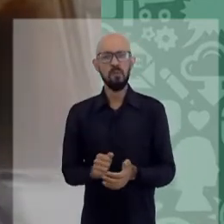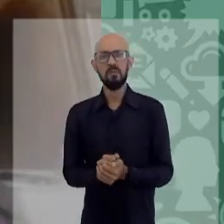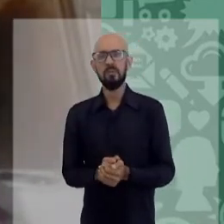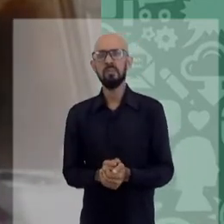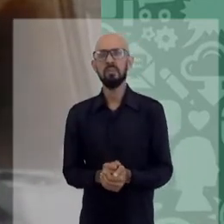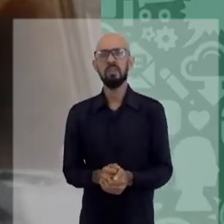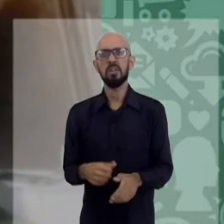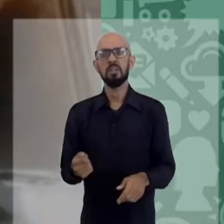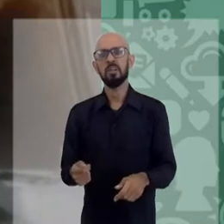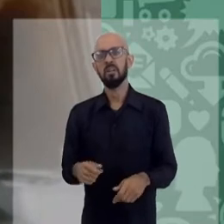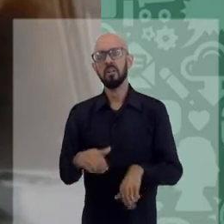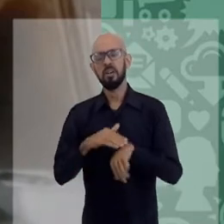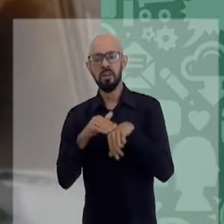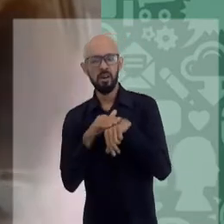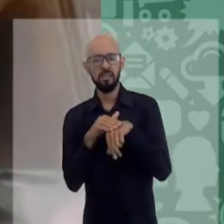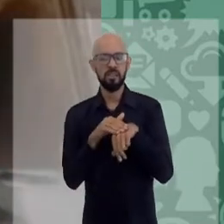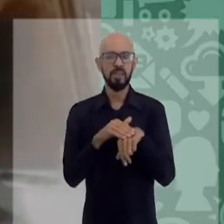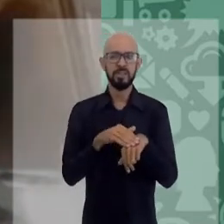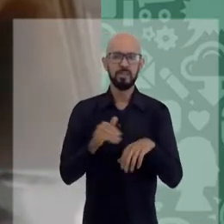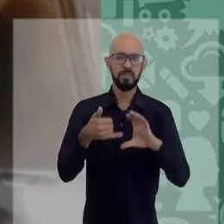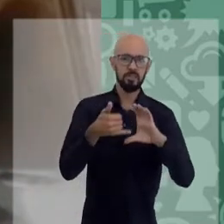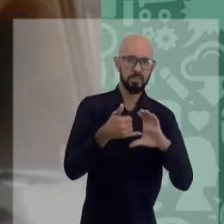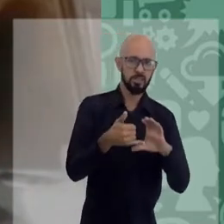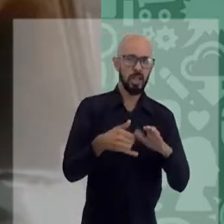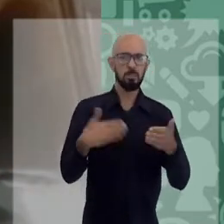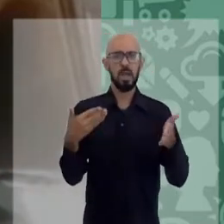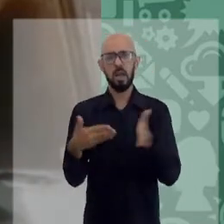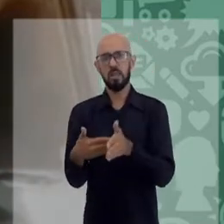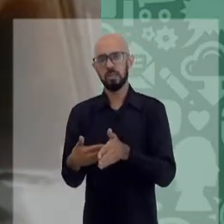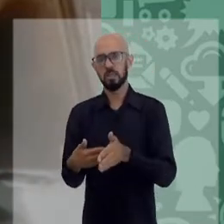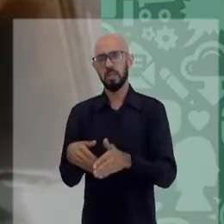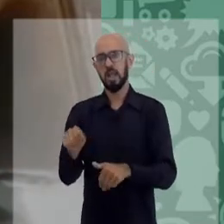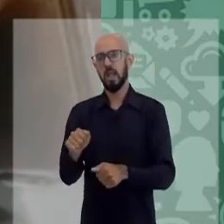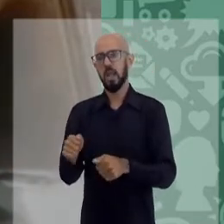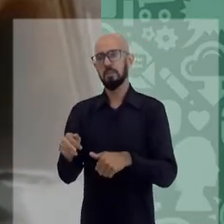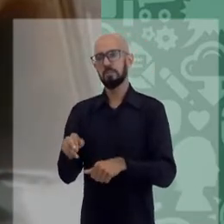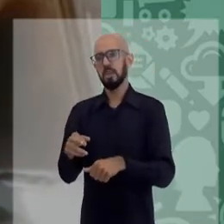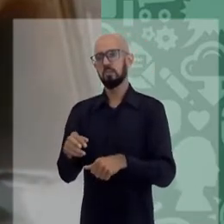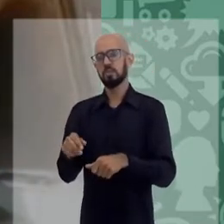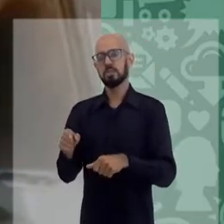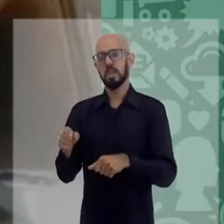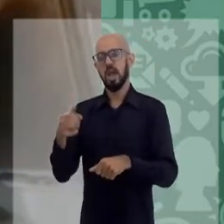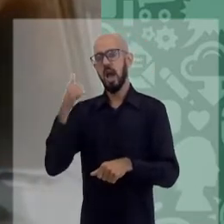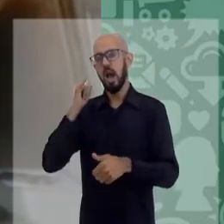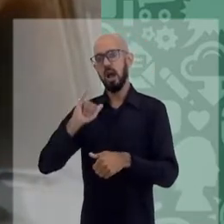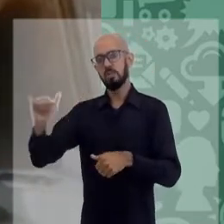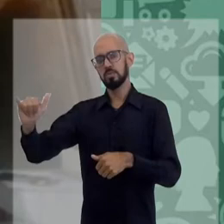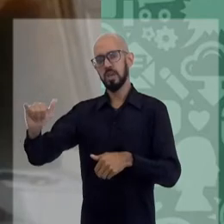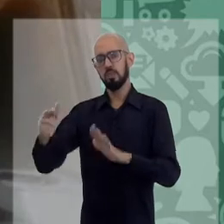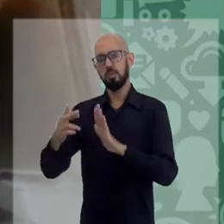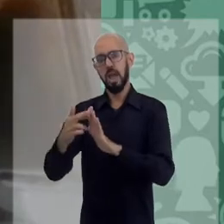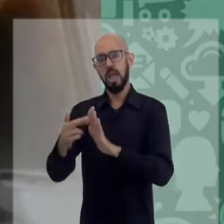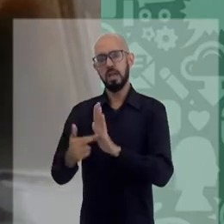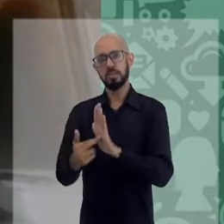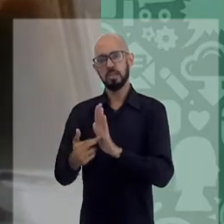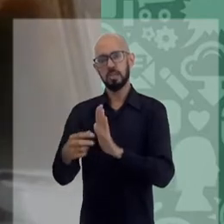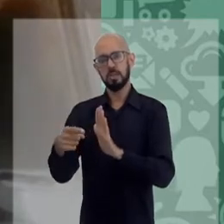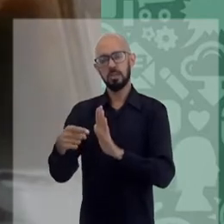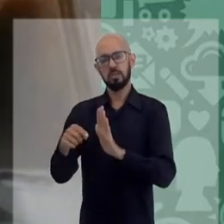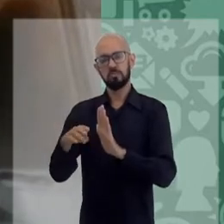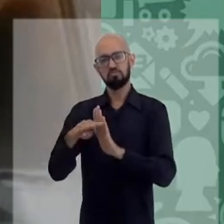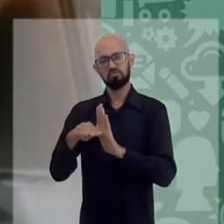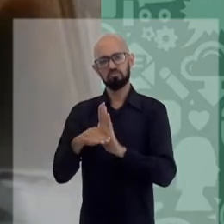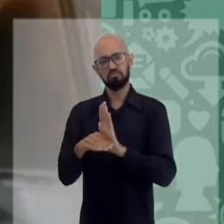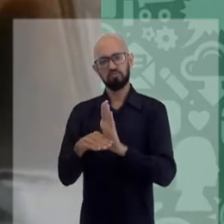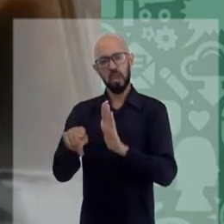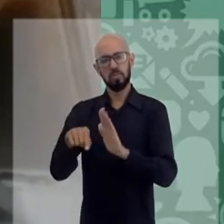Desde da conversa no WhatsApp até a reserva de um hotel para passar um final de semana. Tudo é feito